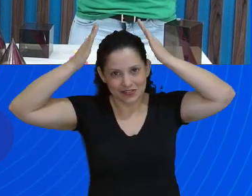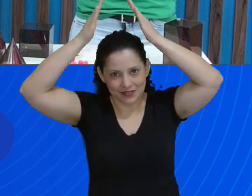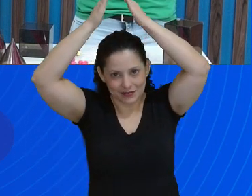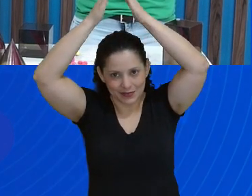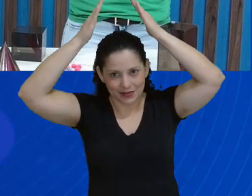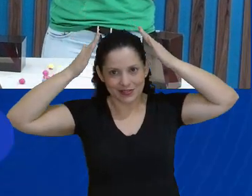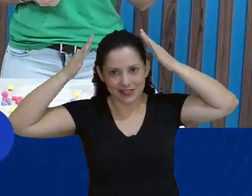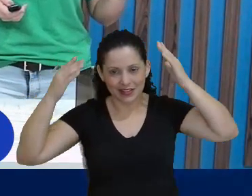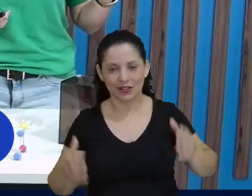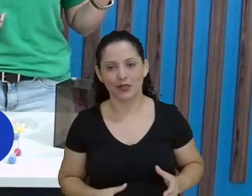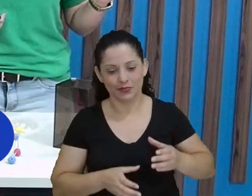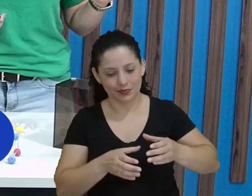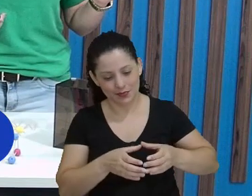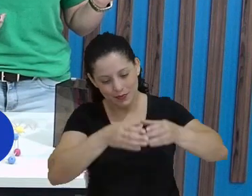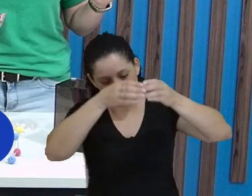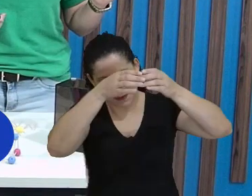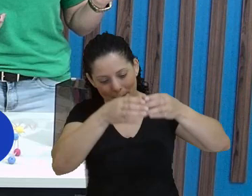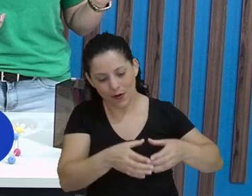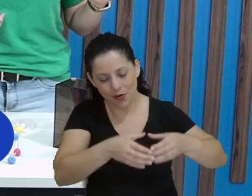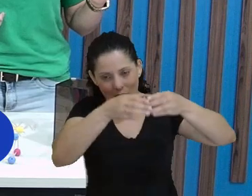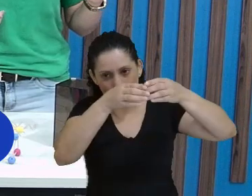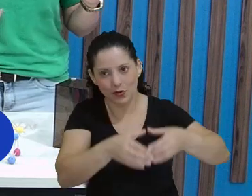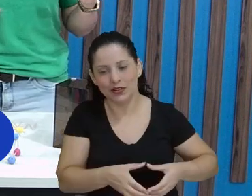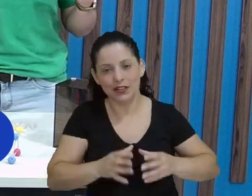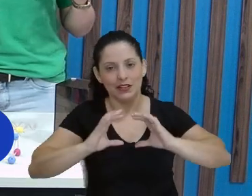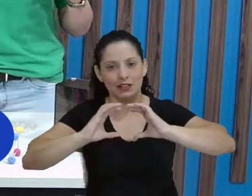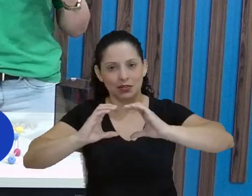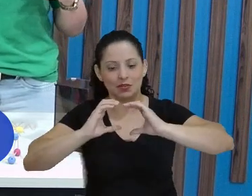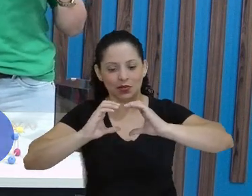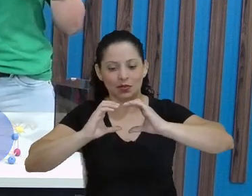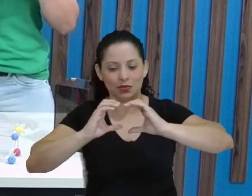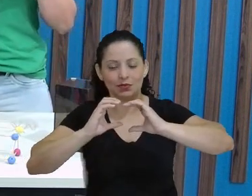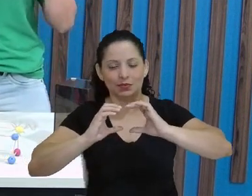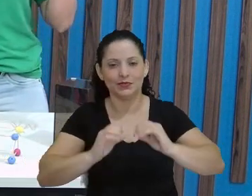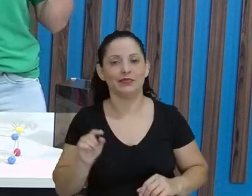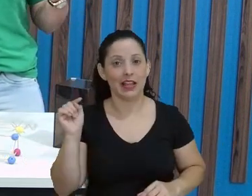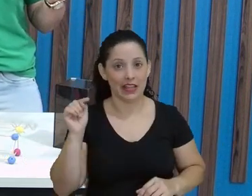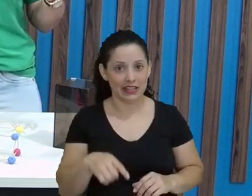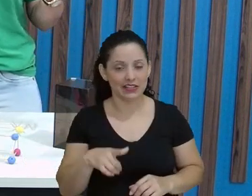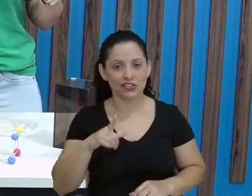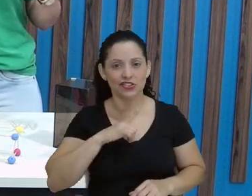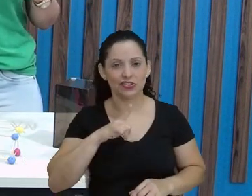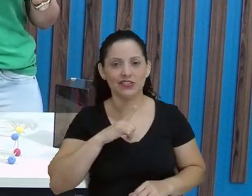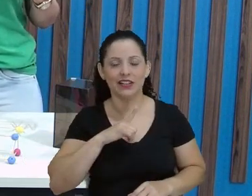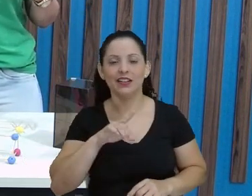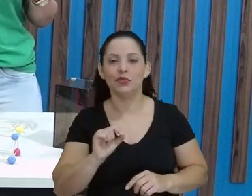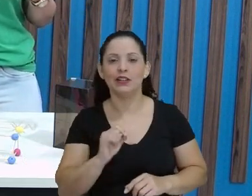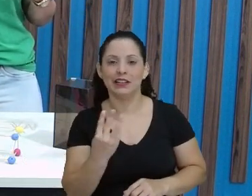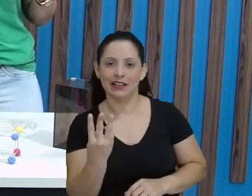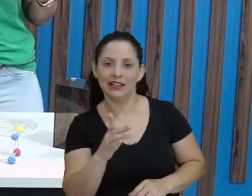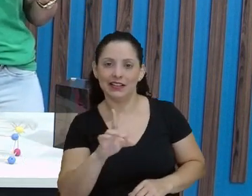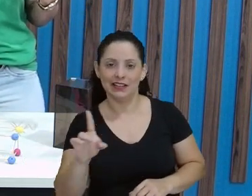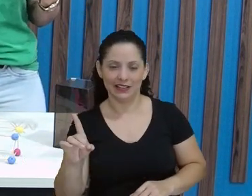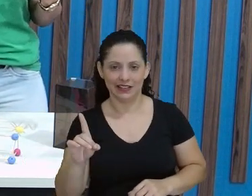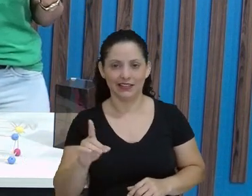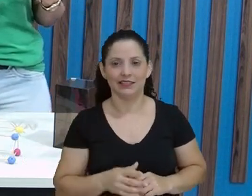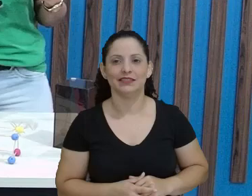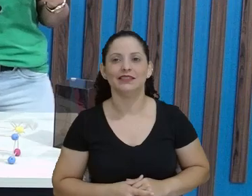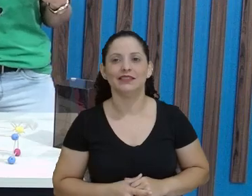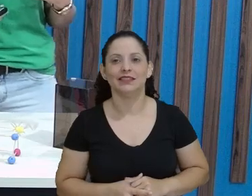cubo mágico e o pote de vela. Eles têm aí, né, volume, tem as 3